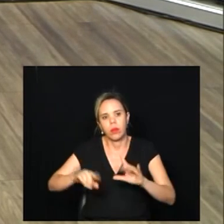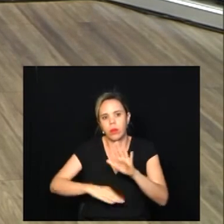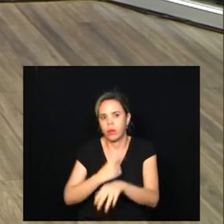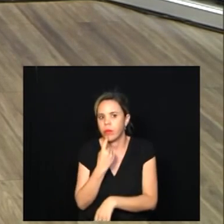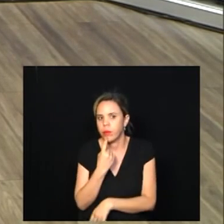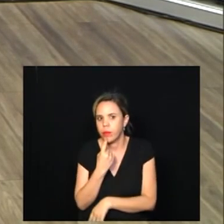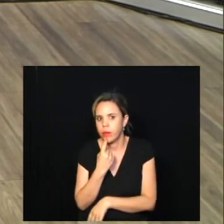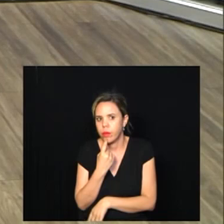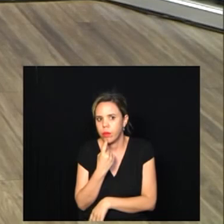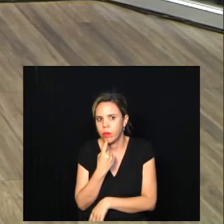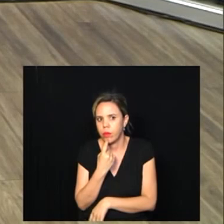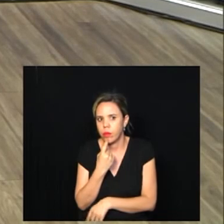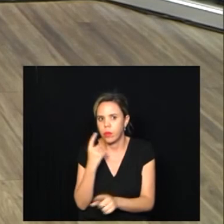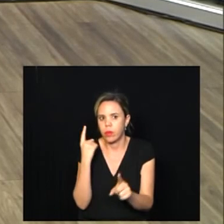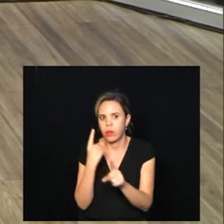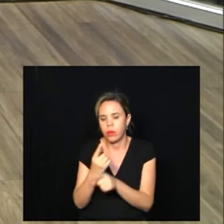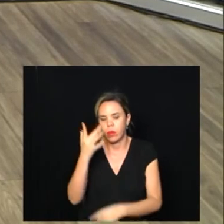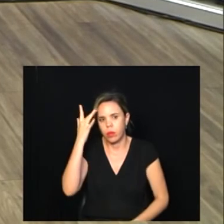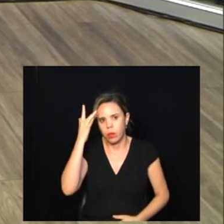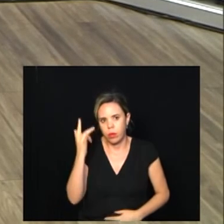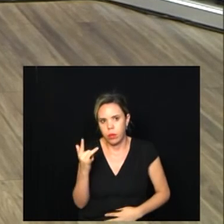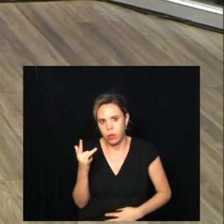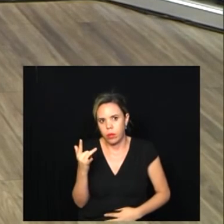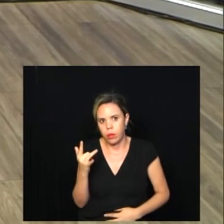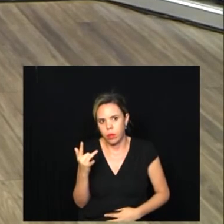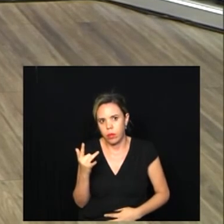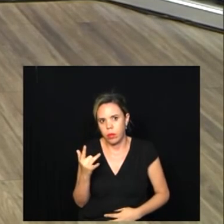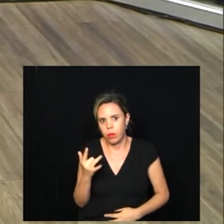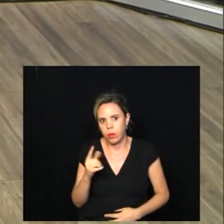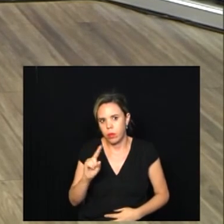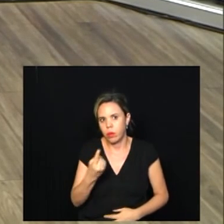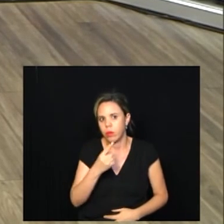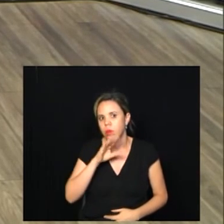Câmara Campinas e nos vemos amanhã por volta